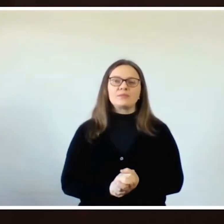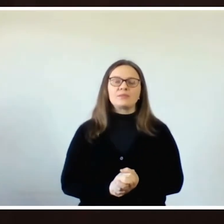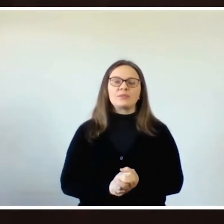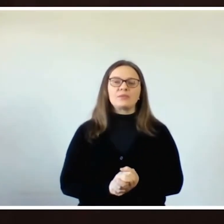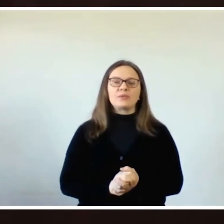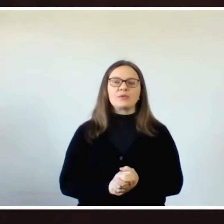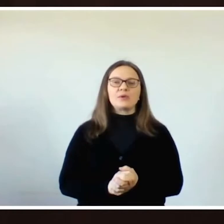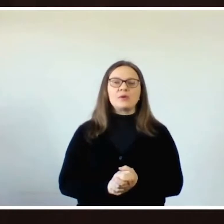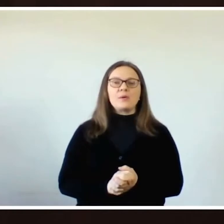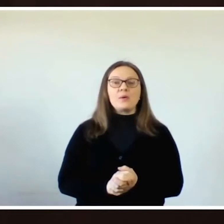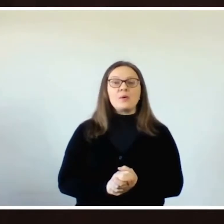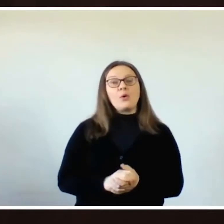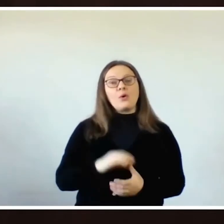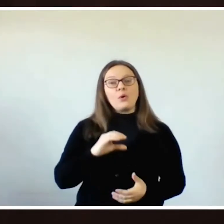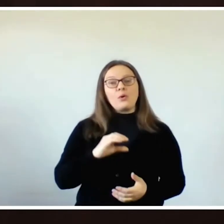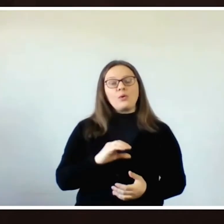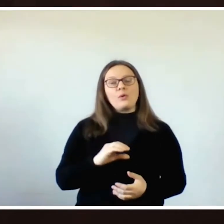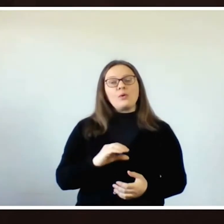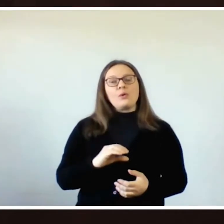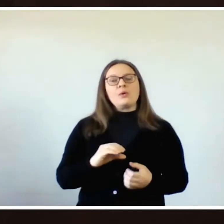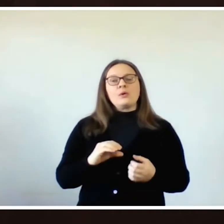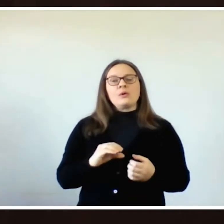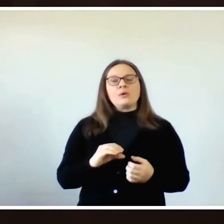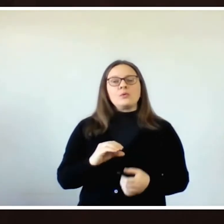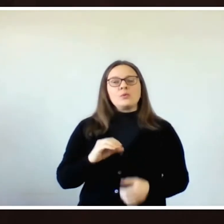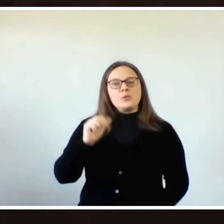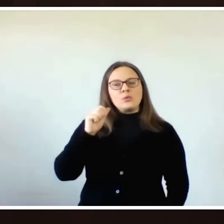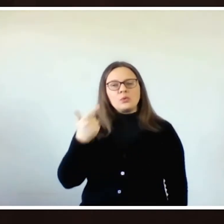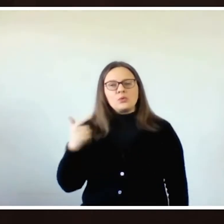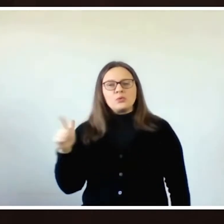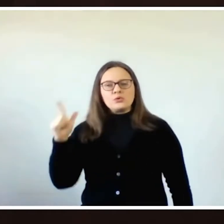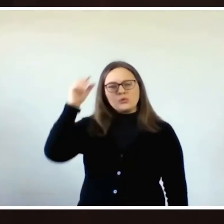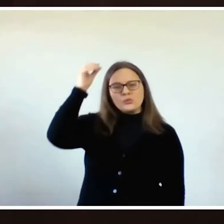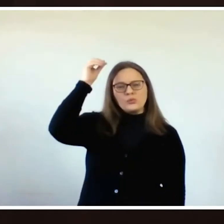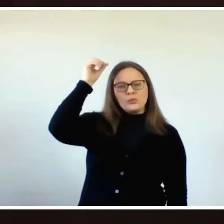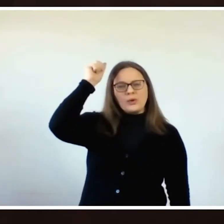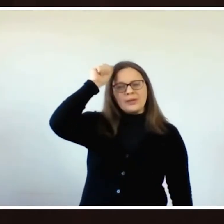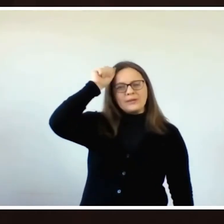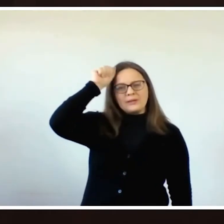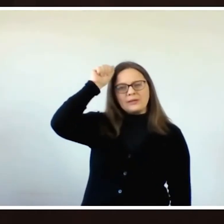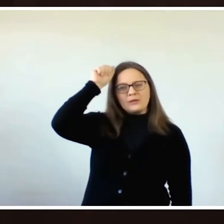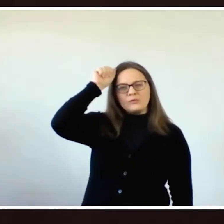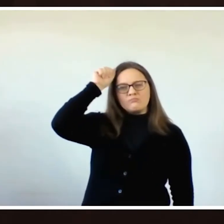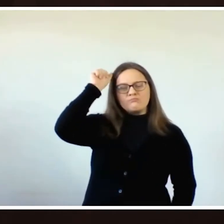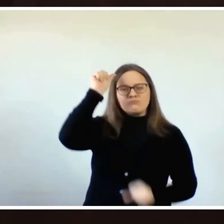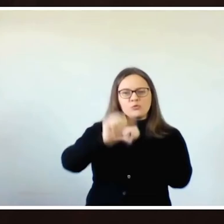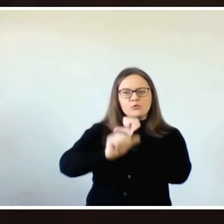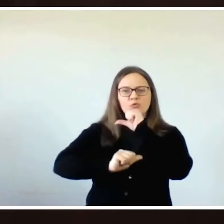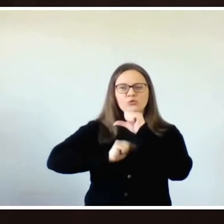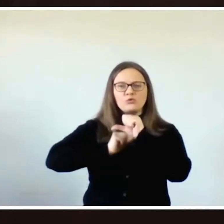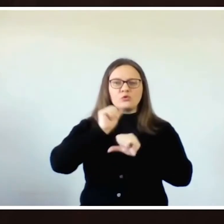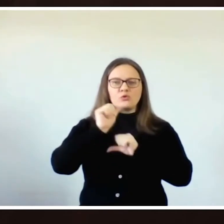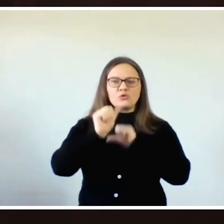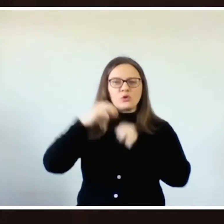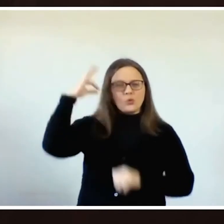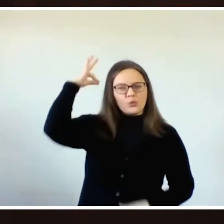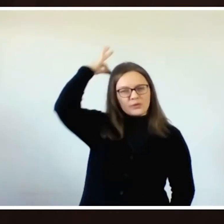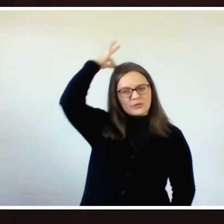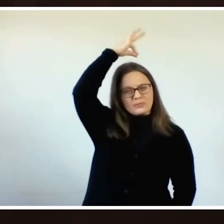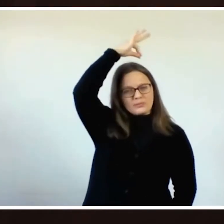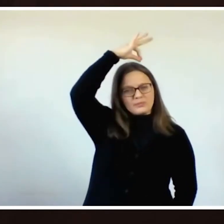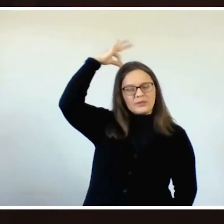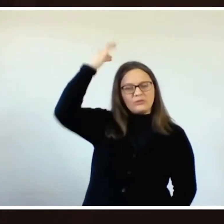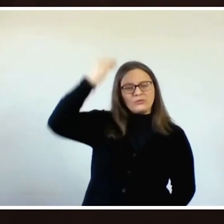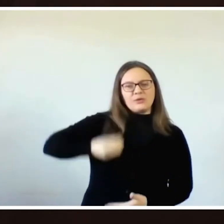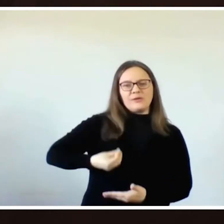tornou-se um Espírito que dá vida. Irmãos, Jesus, ele veio aqui na terra, ele é o